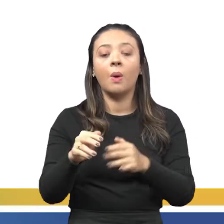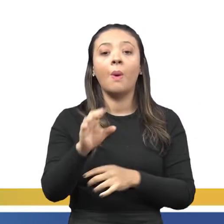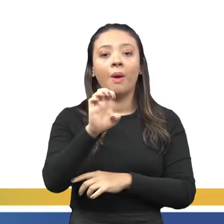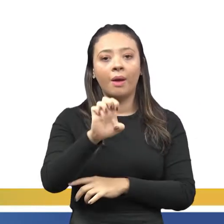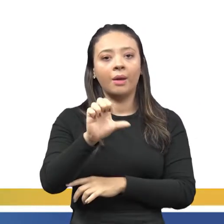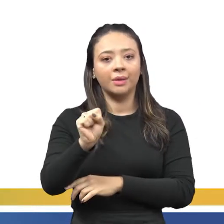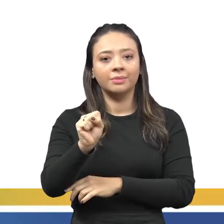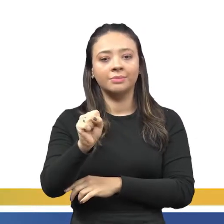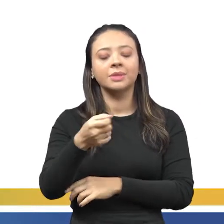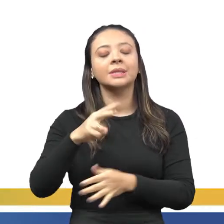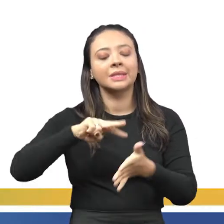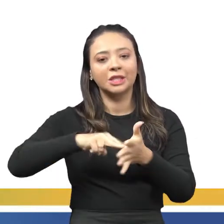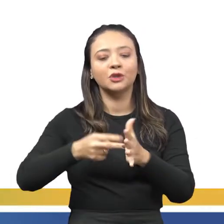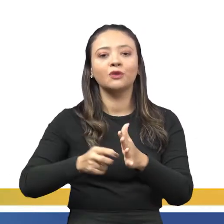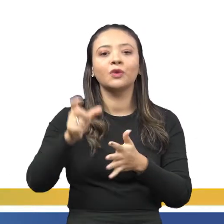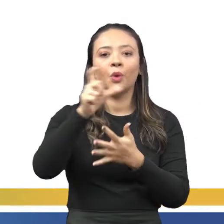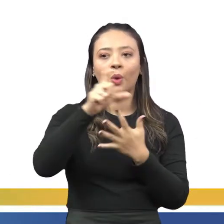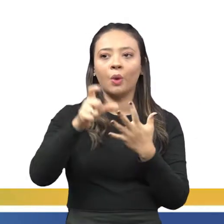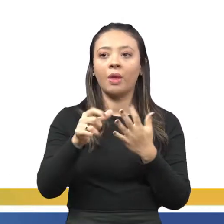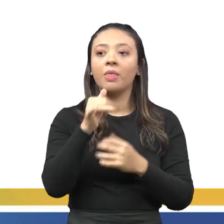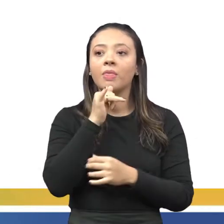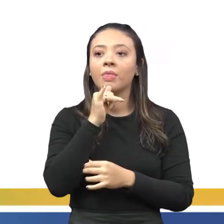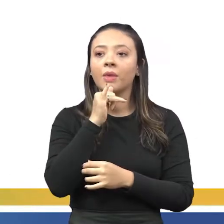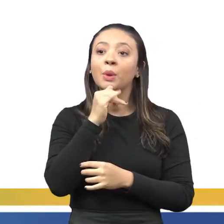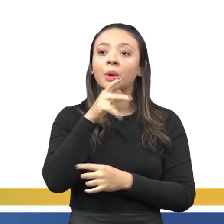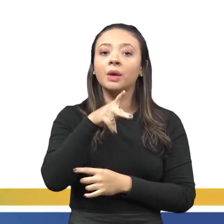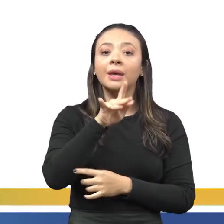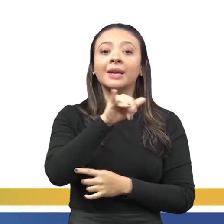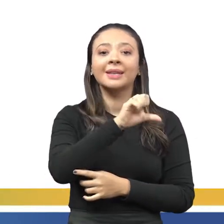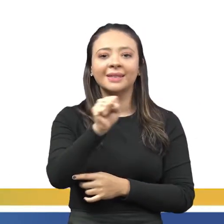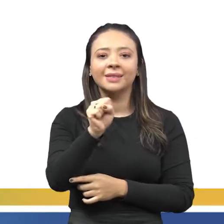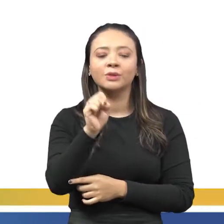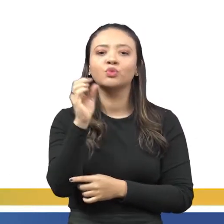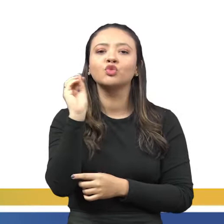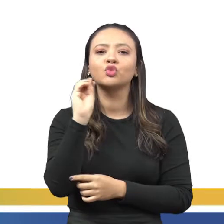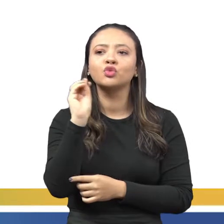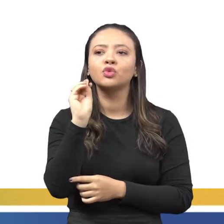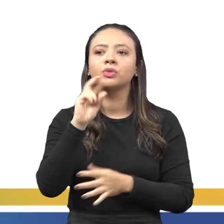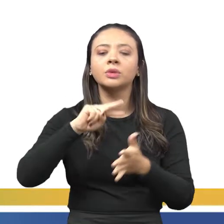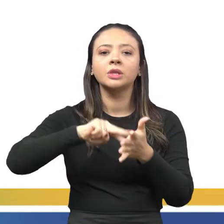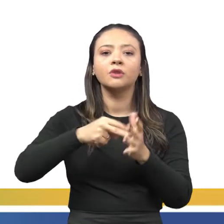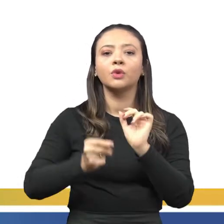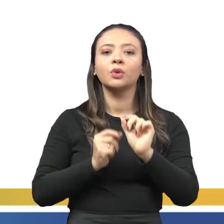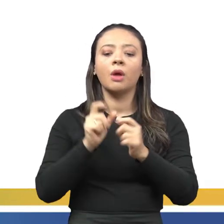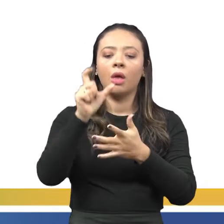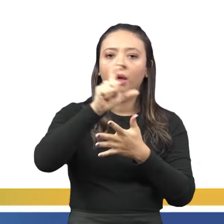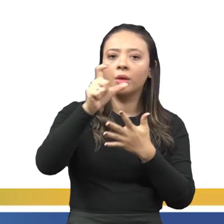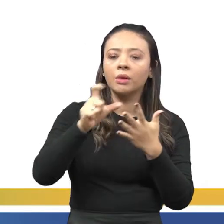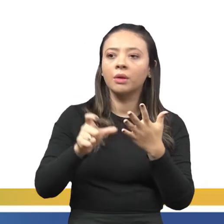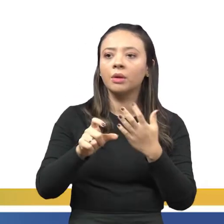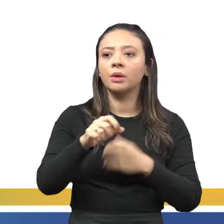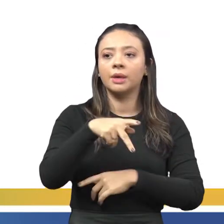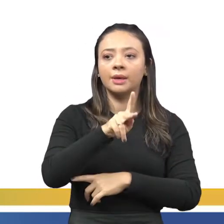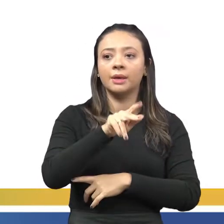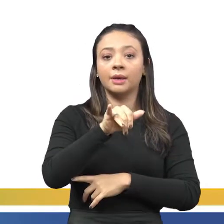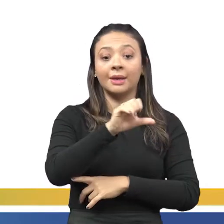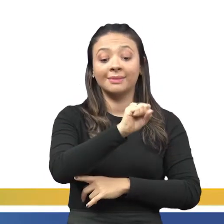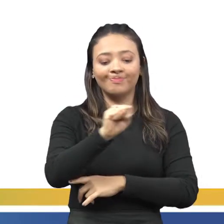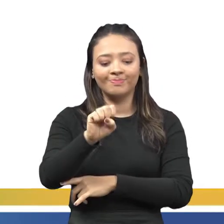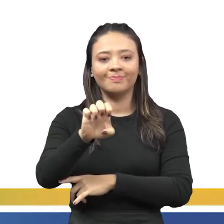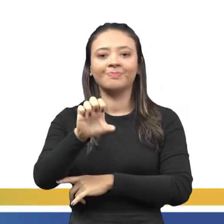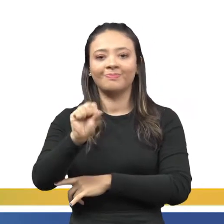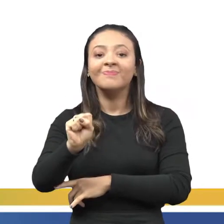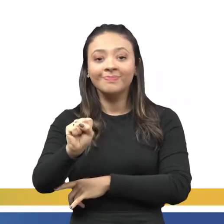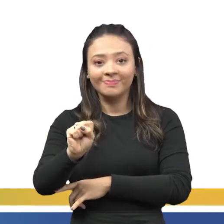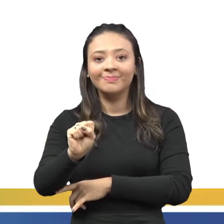substantivo. Por exemplo, a palavra kiss, que é beijo. No plural vai ficar kisses, com ES no final, porque